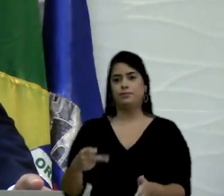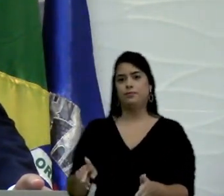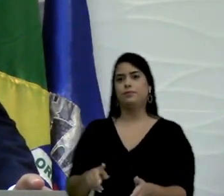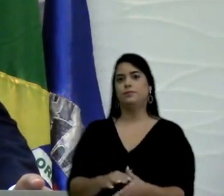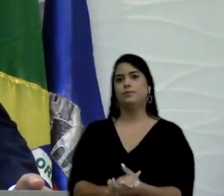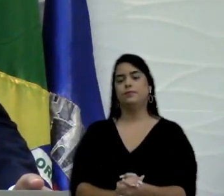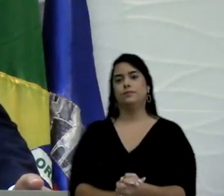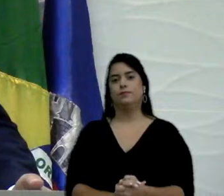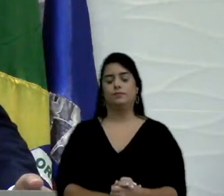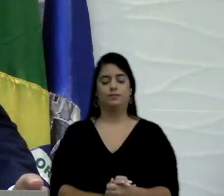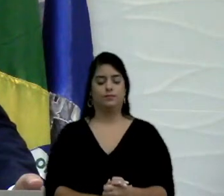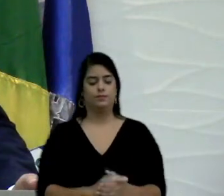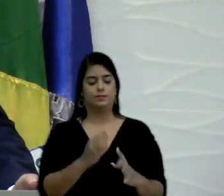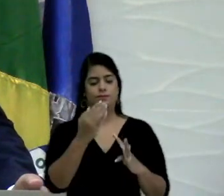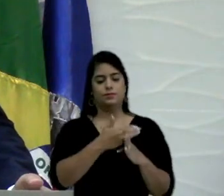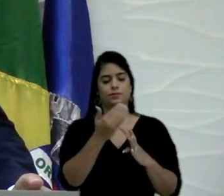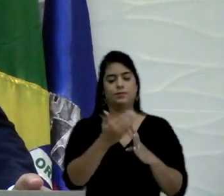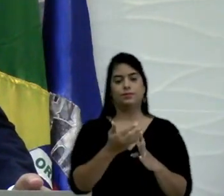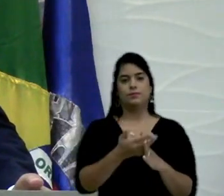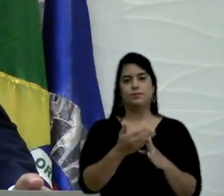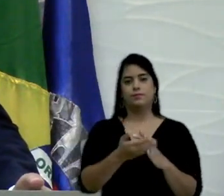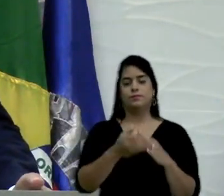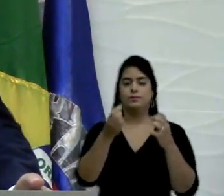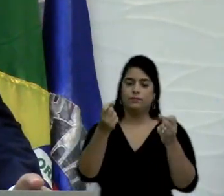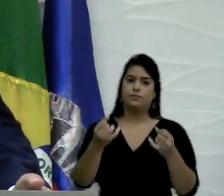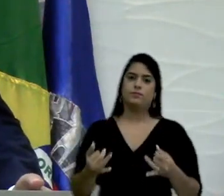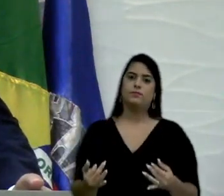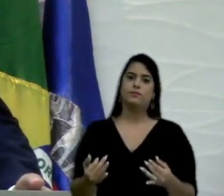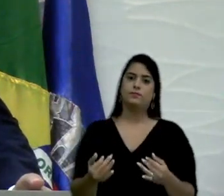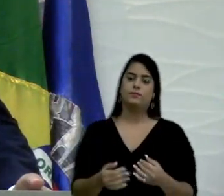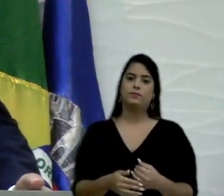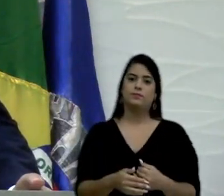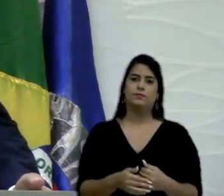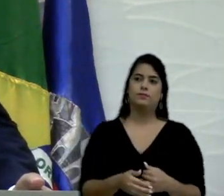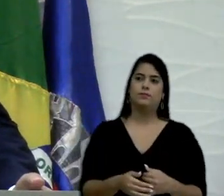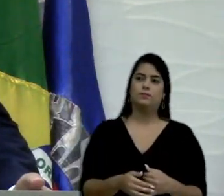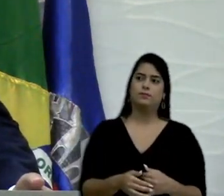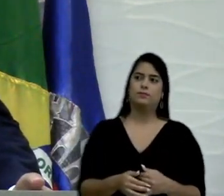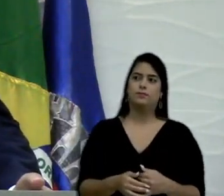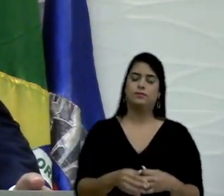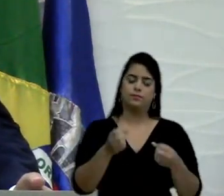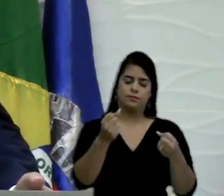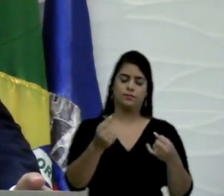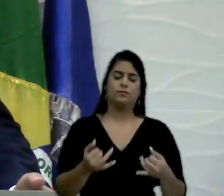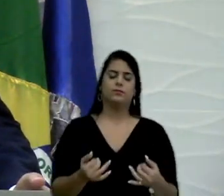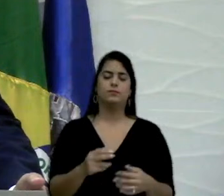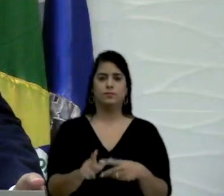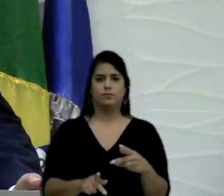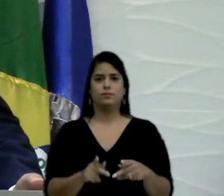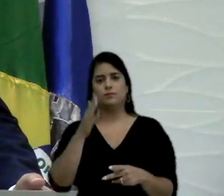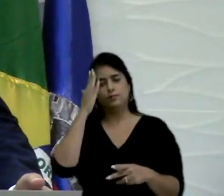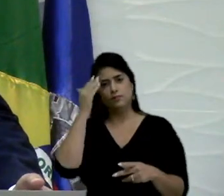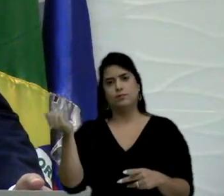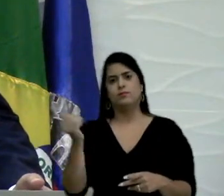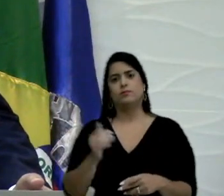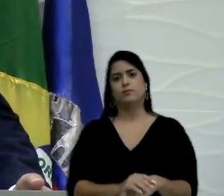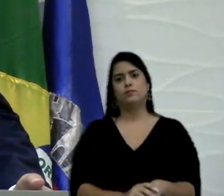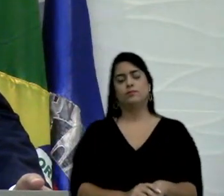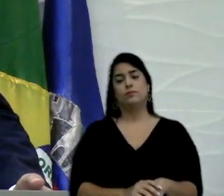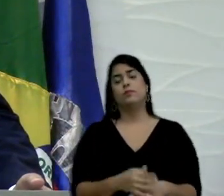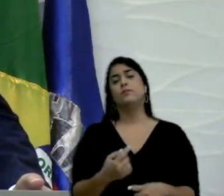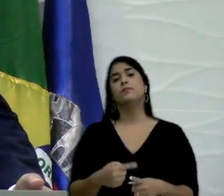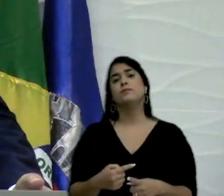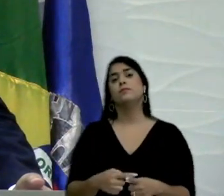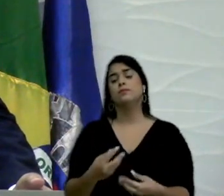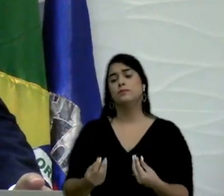pediu que o calendário fosse divulgado e ao não ser cumprido pudesse dar satisfação para que as pessoas pudessem saber de fato